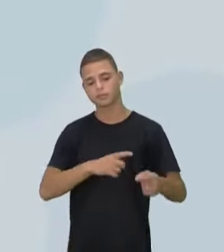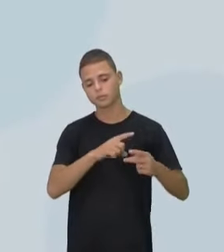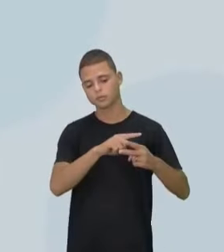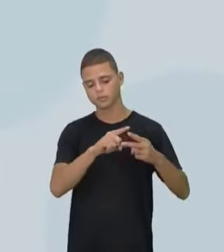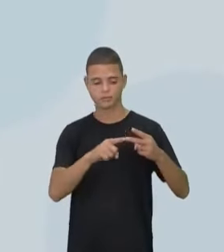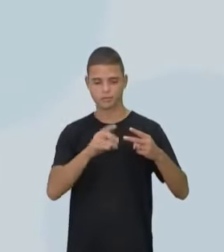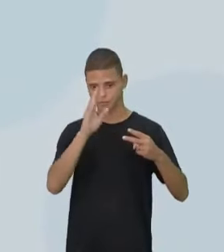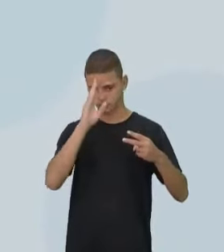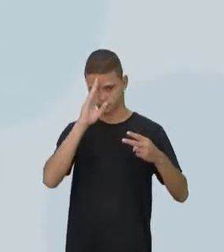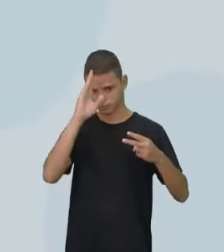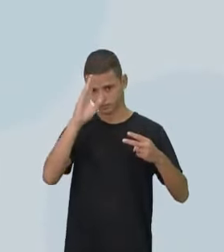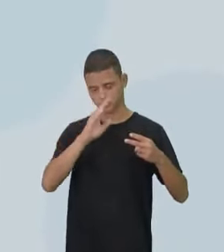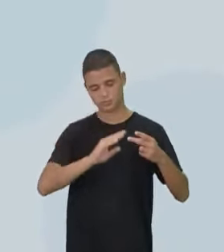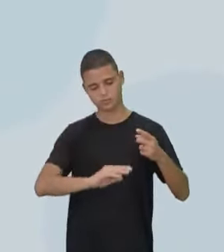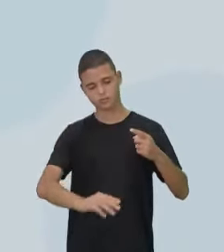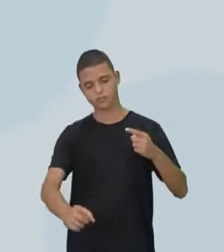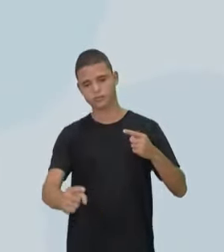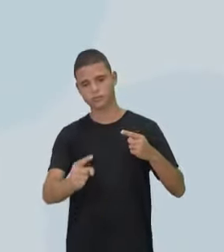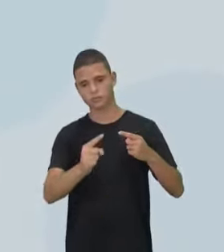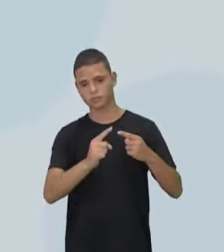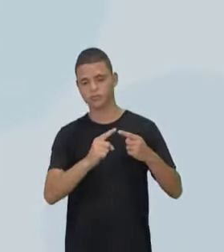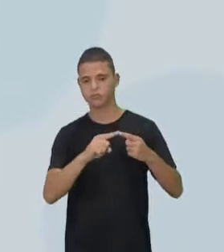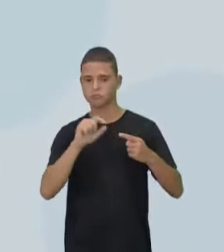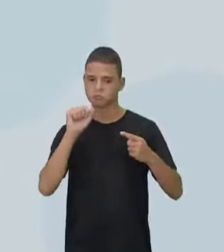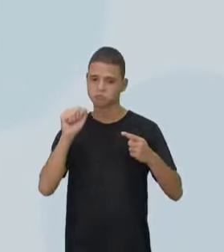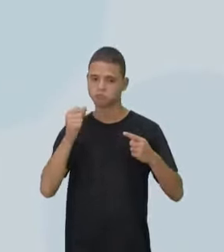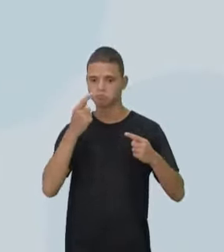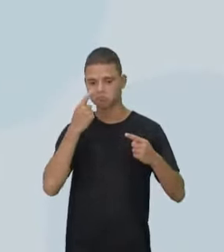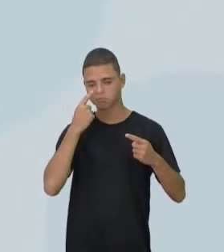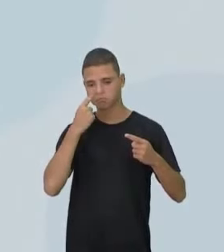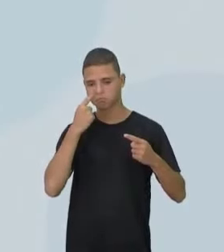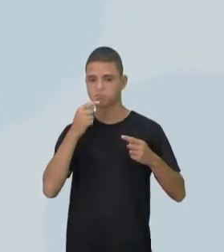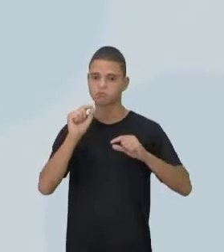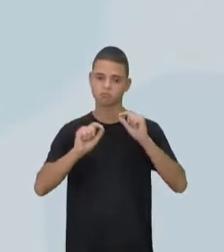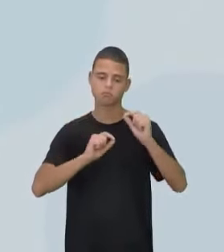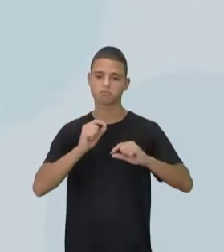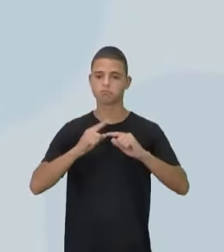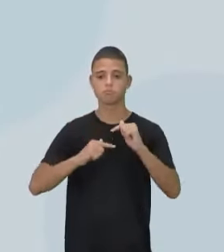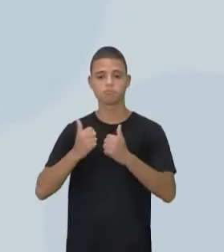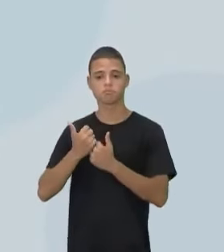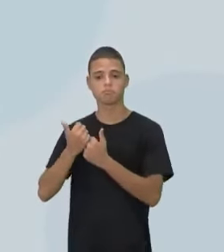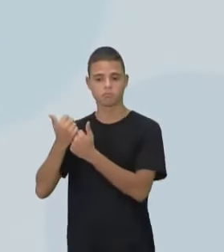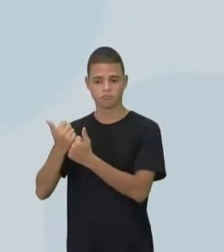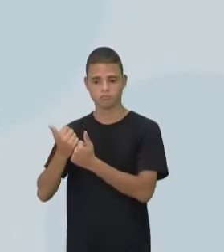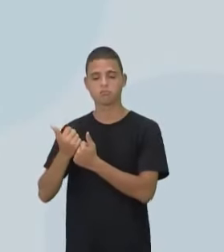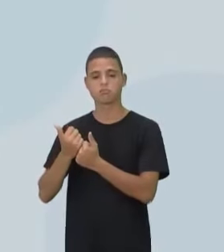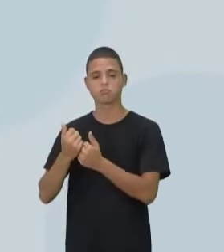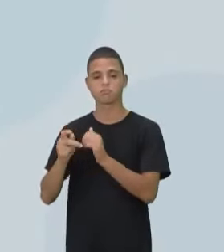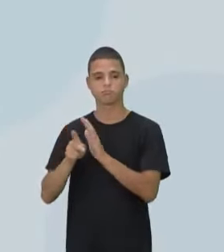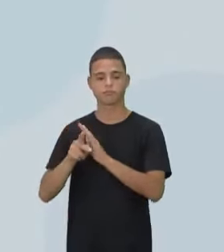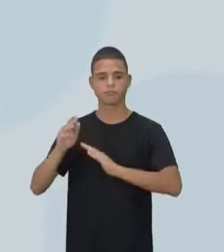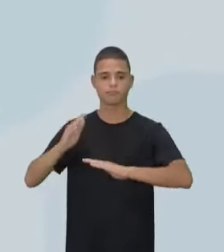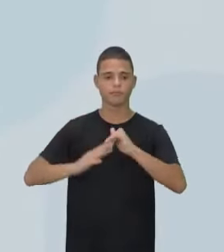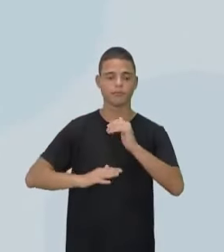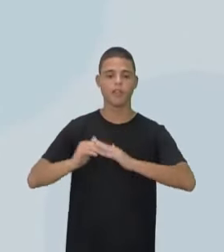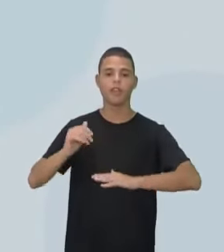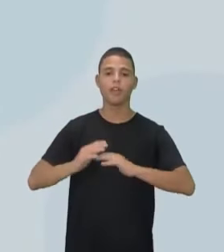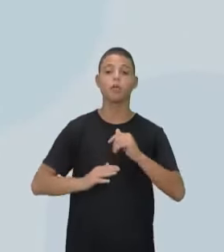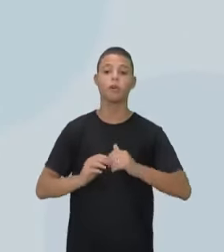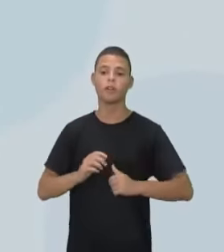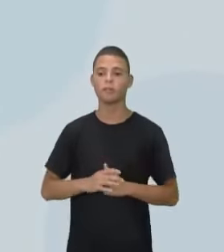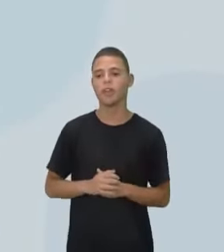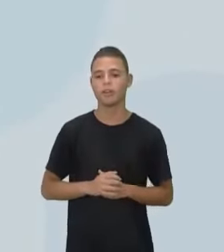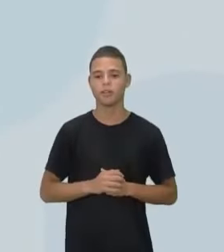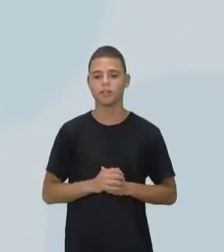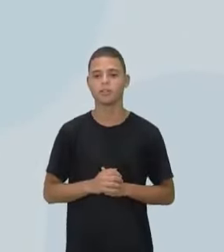que eu queria destacar, né? No caso, a gente pode observar essa temática nos materiais de apoio, tanto nas habilidades, certo,